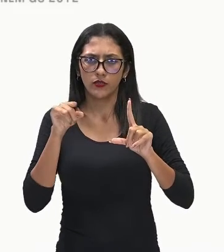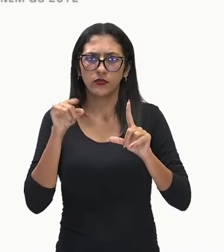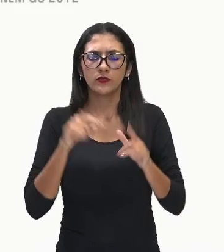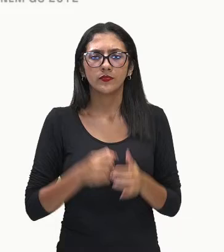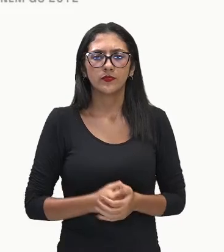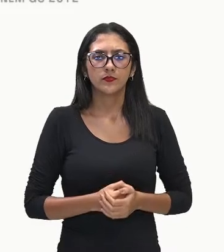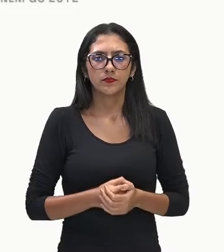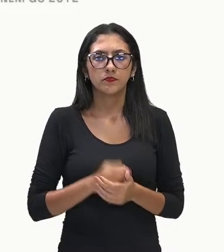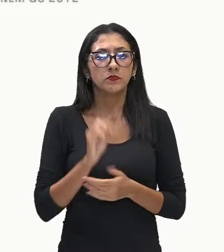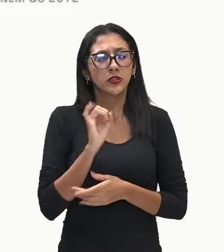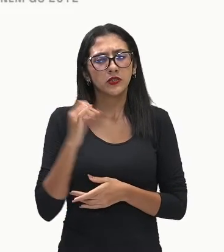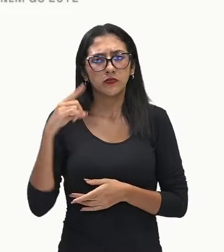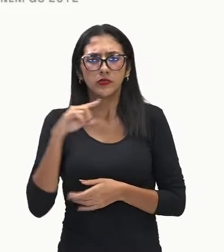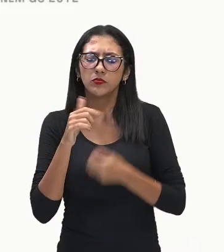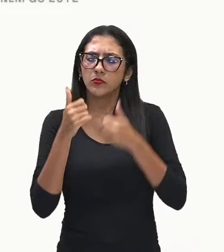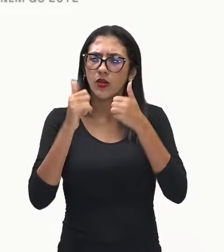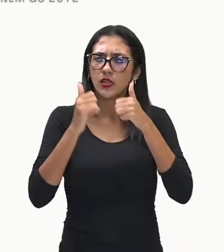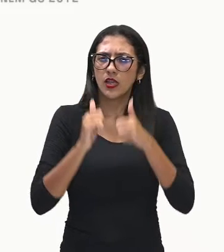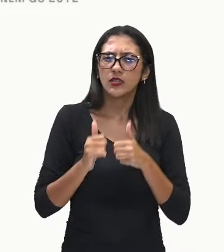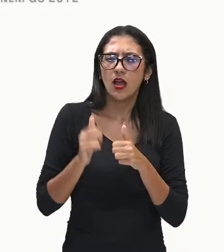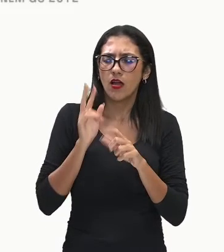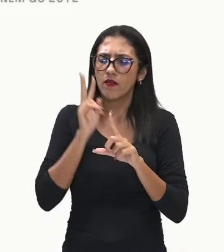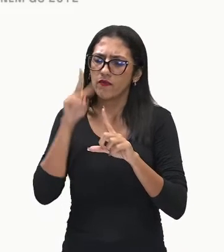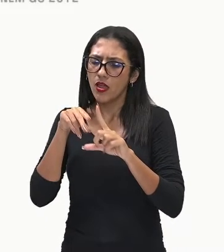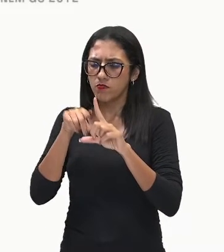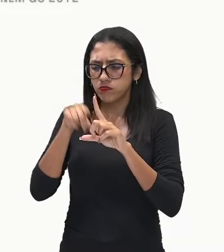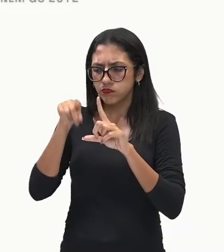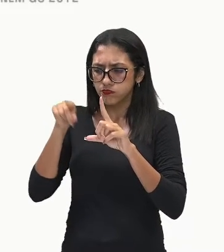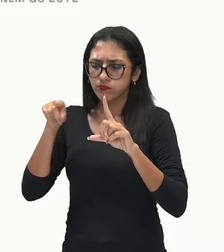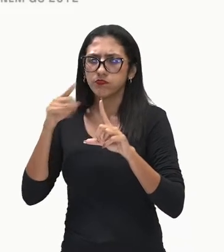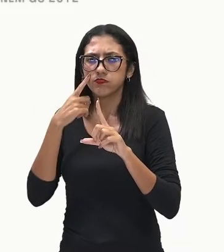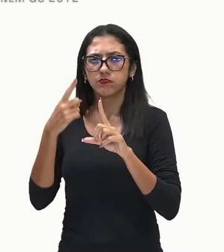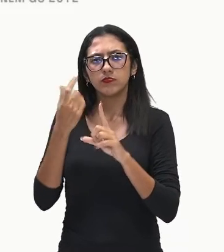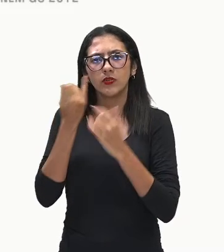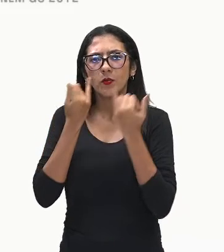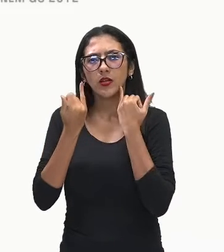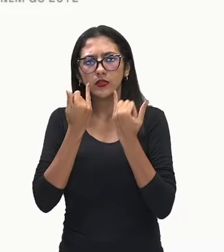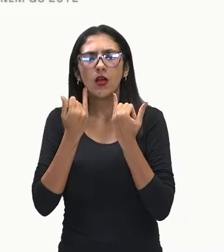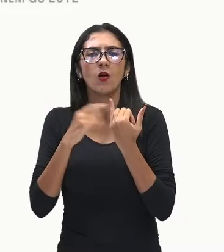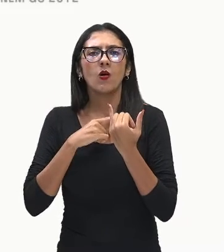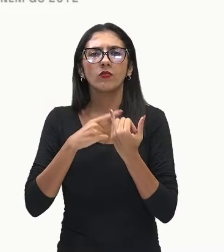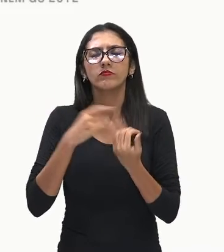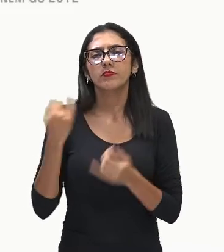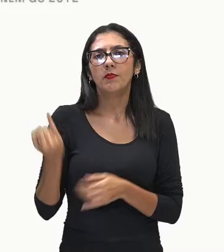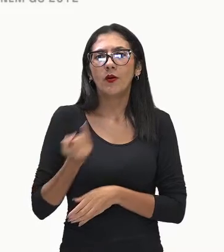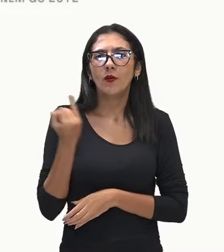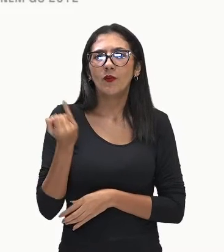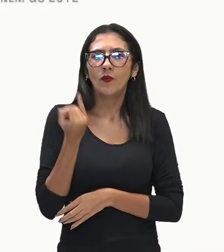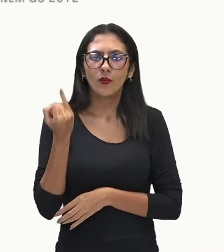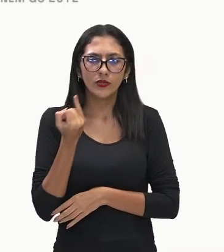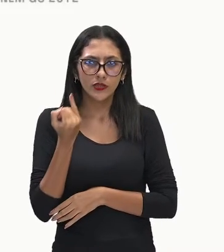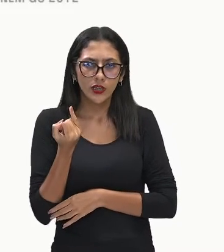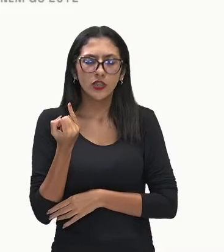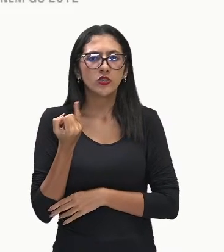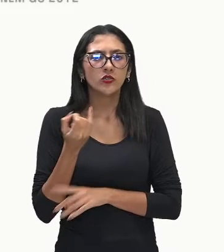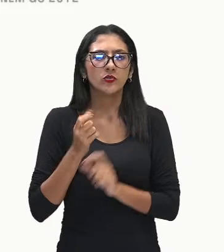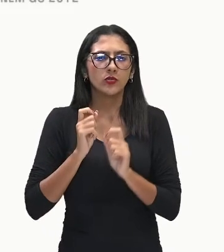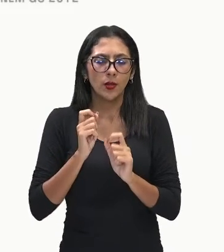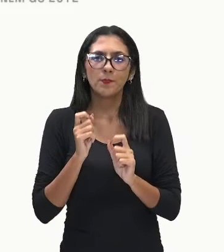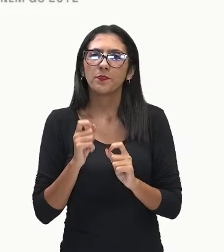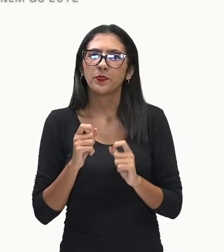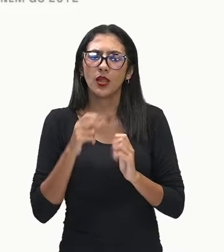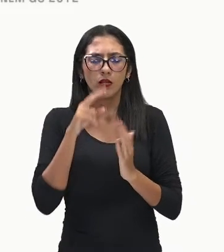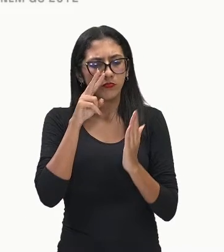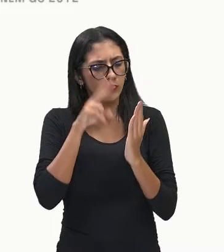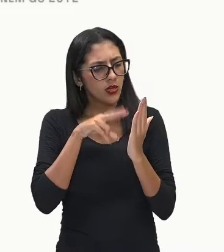de gráficos, né, quando você vai fazer essa interpretação, é importante que se faça uma leitura